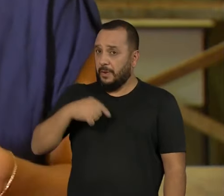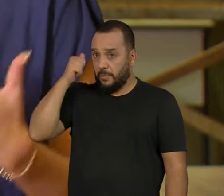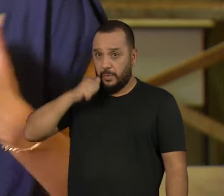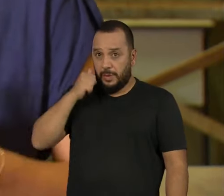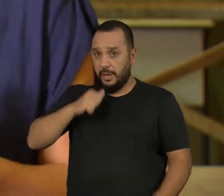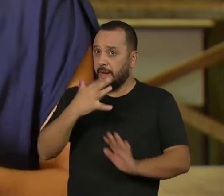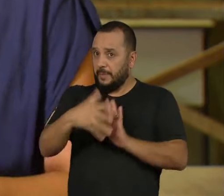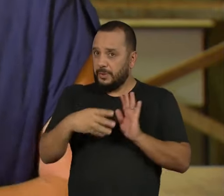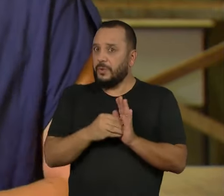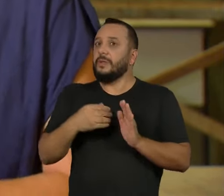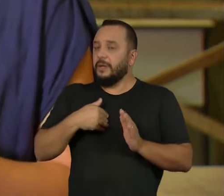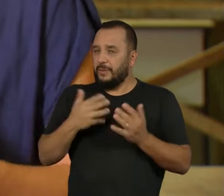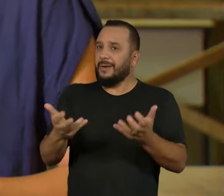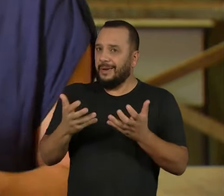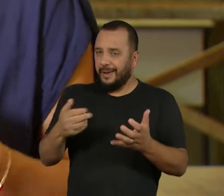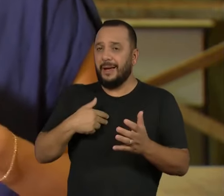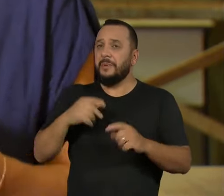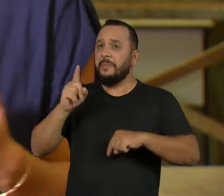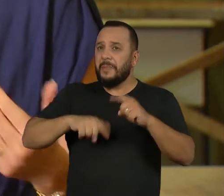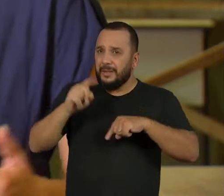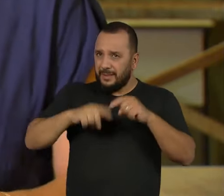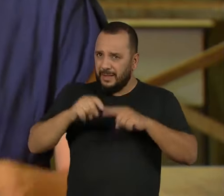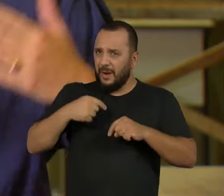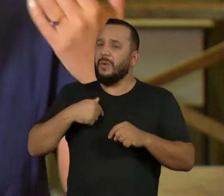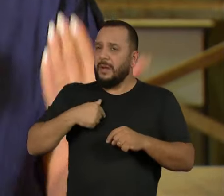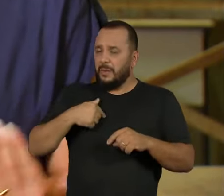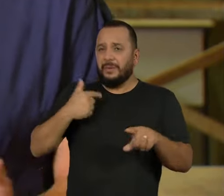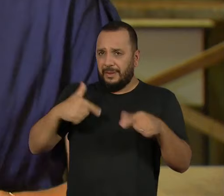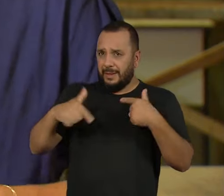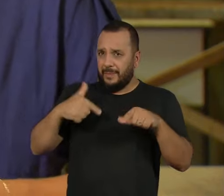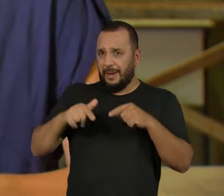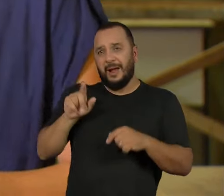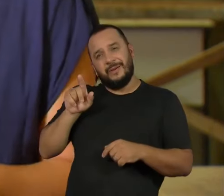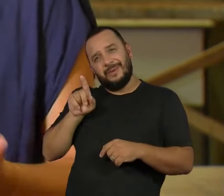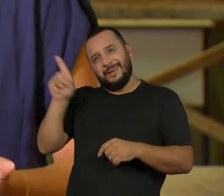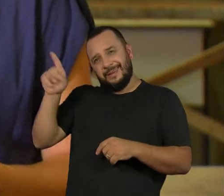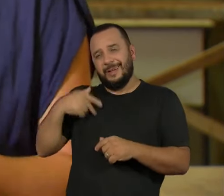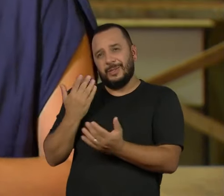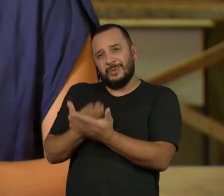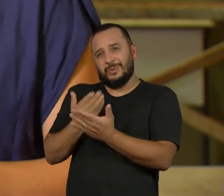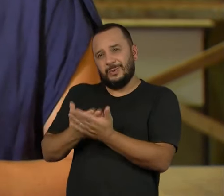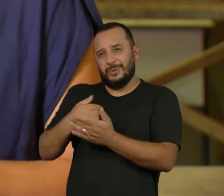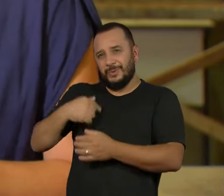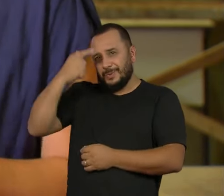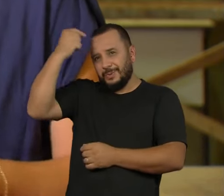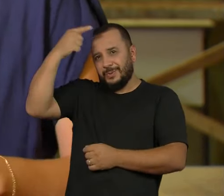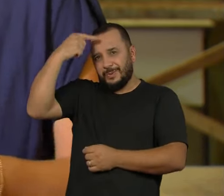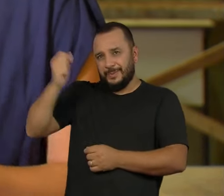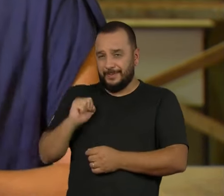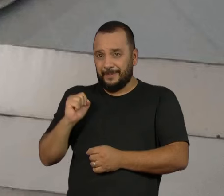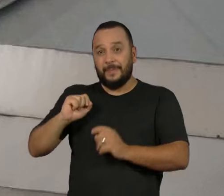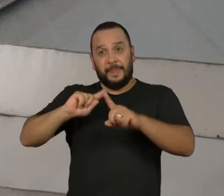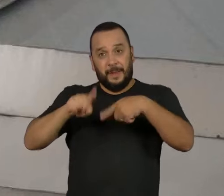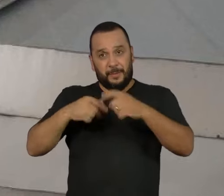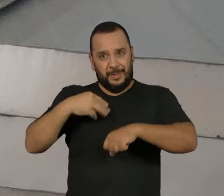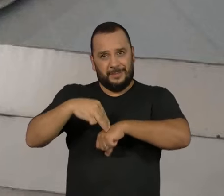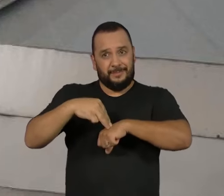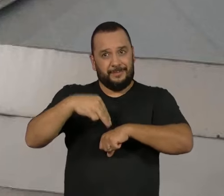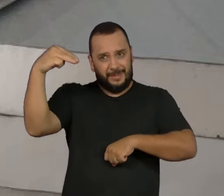queria poder trabalhar com o material que eu já vinha trabalhando na graduação. Então, ao decorrer do mestrado,